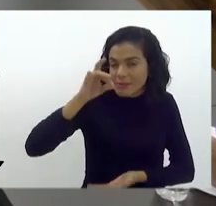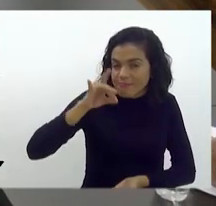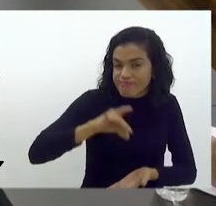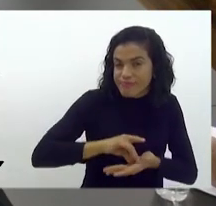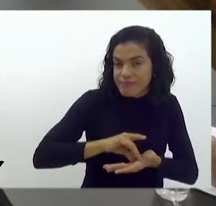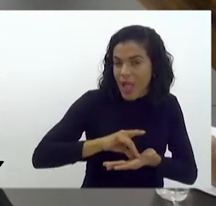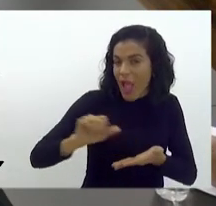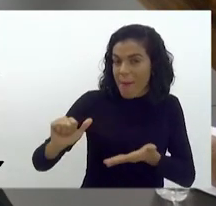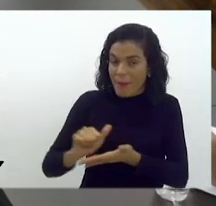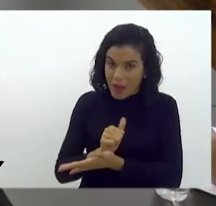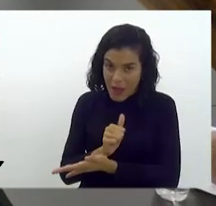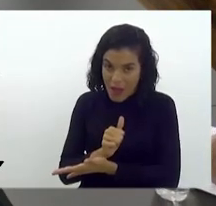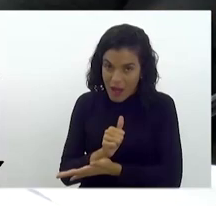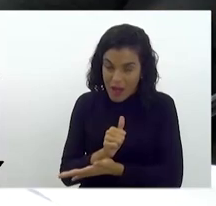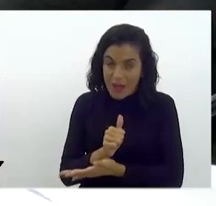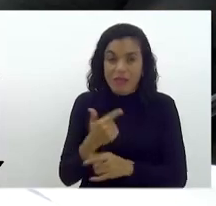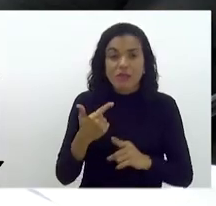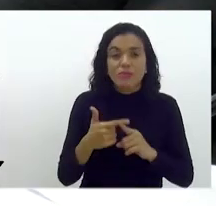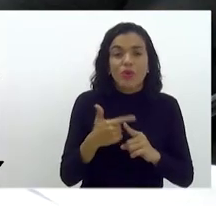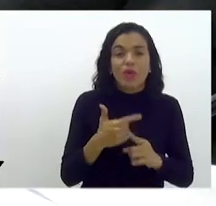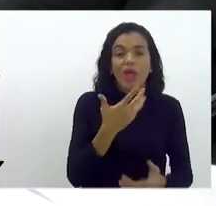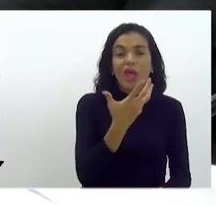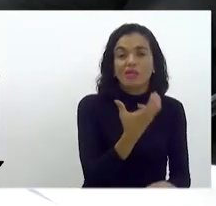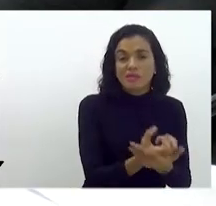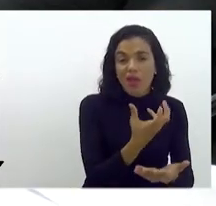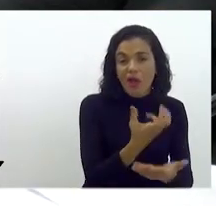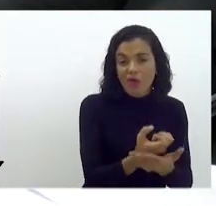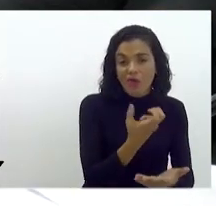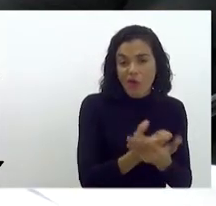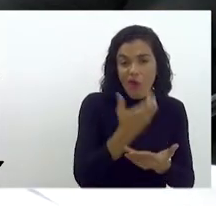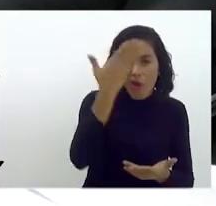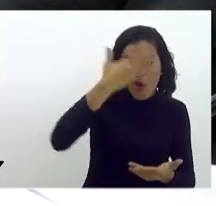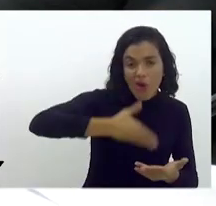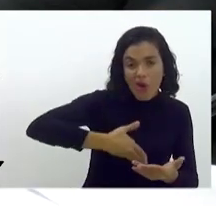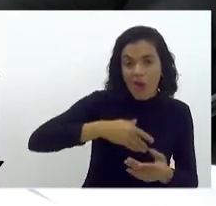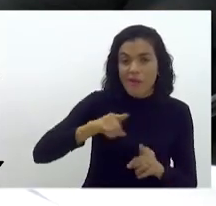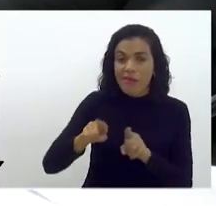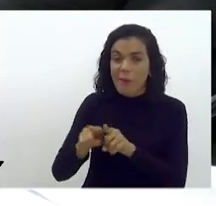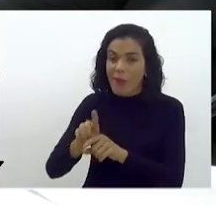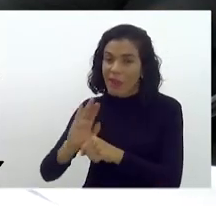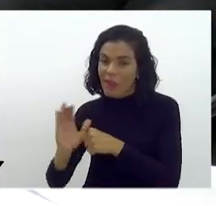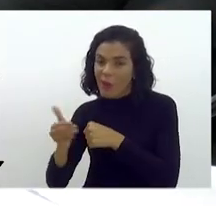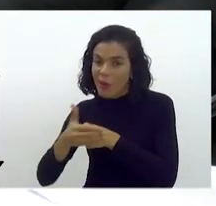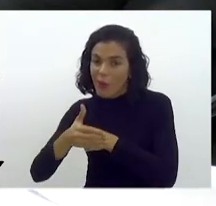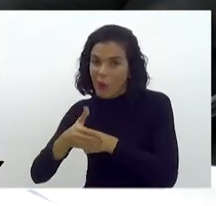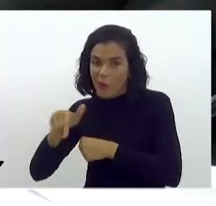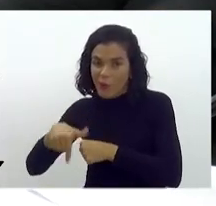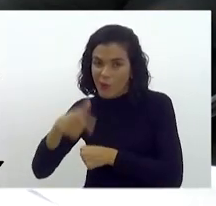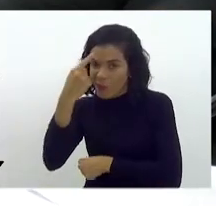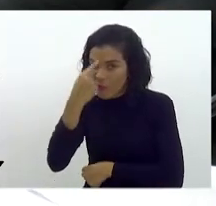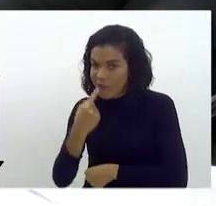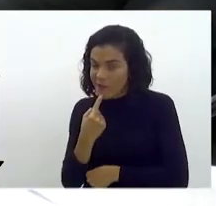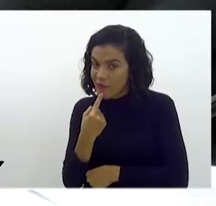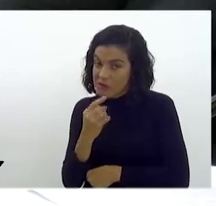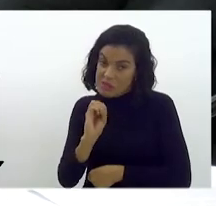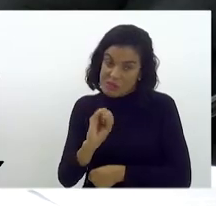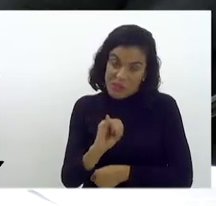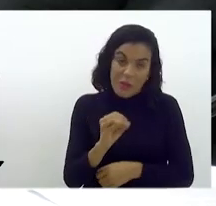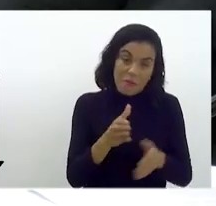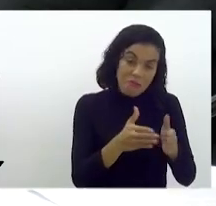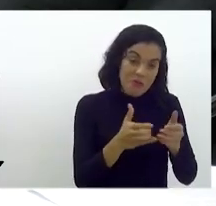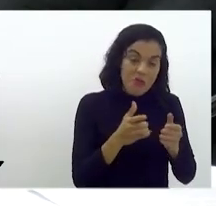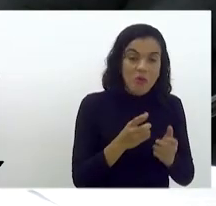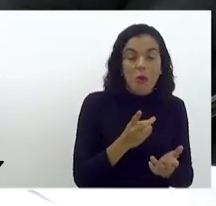apagar que tá preservado a prova e ao mesmo tempo ocultou se o pedido for assim